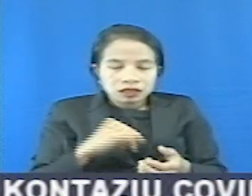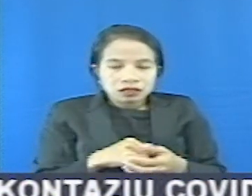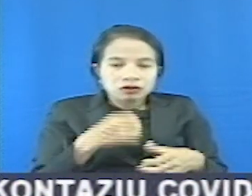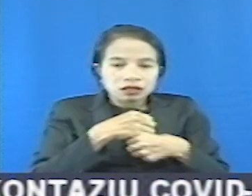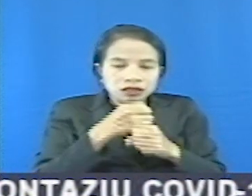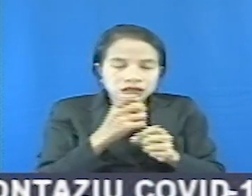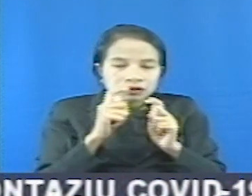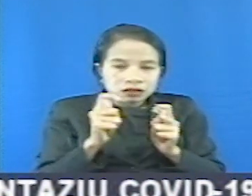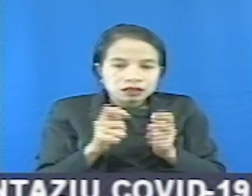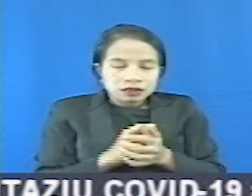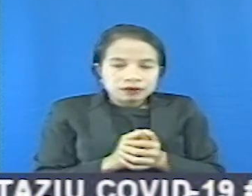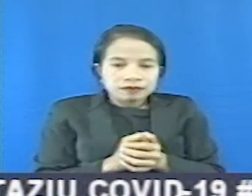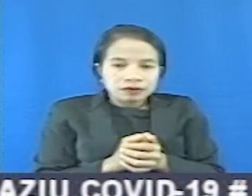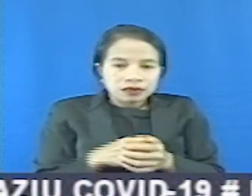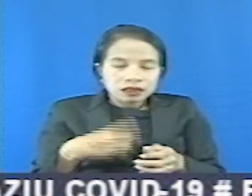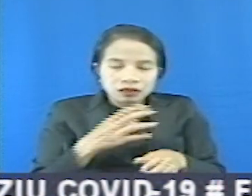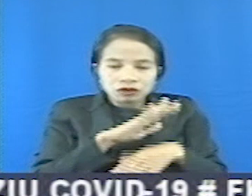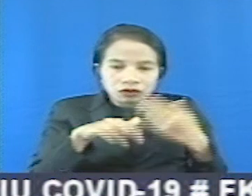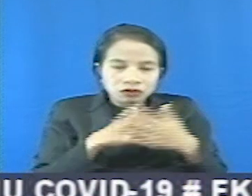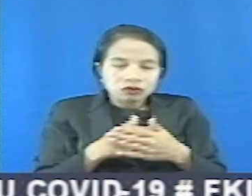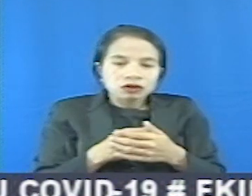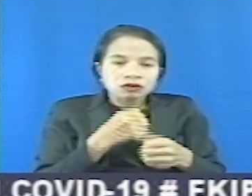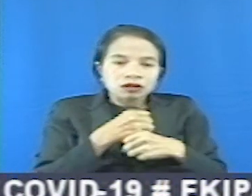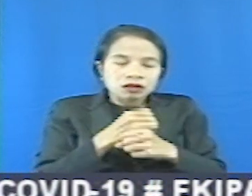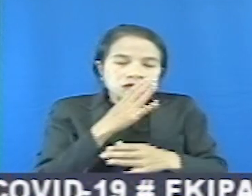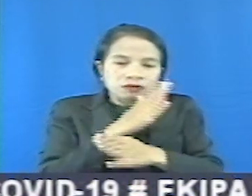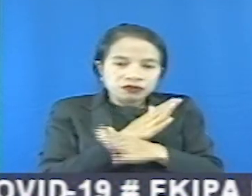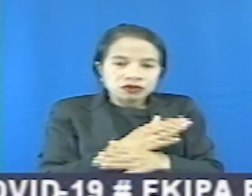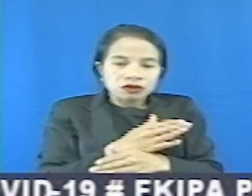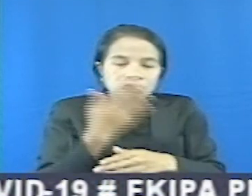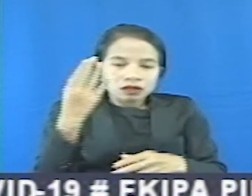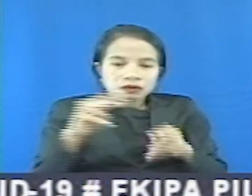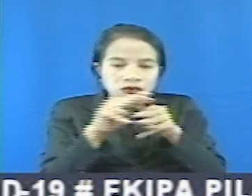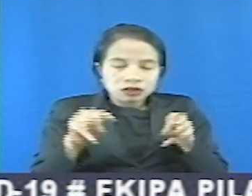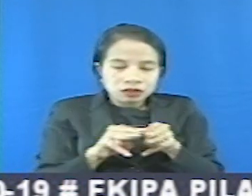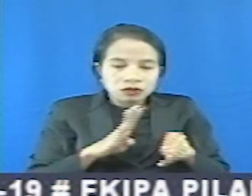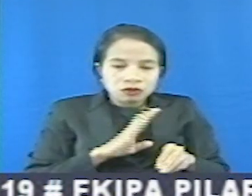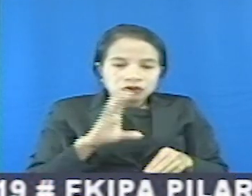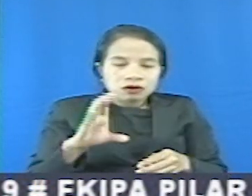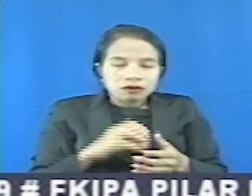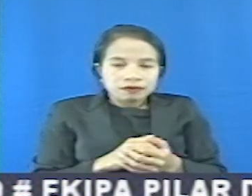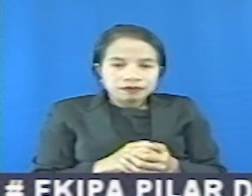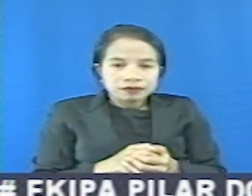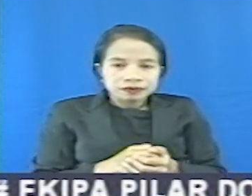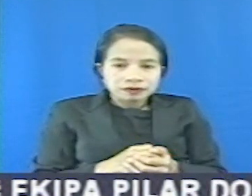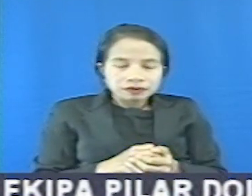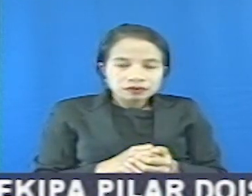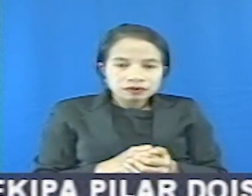testo, onu ne para itu tu para alo prevensi obat covid ya munisipi bako. Emak kami buka tu ini para tu